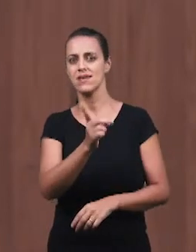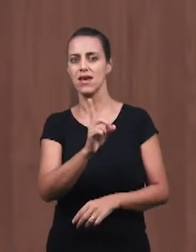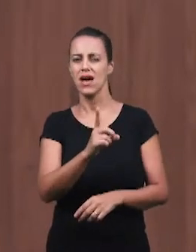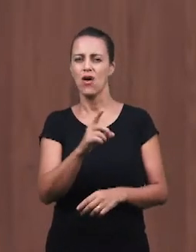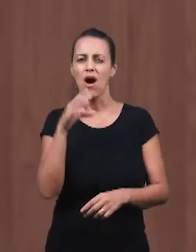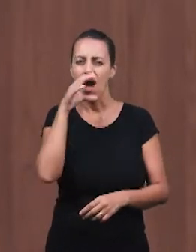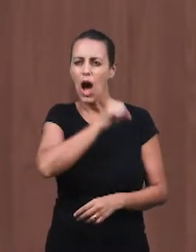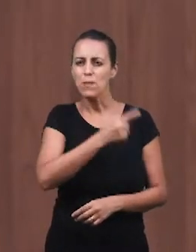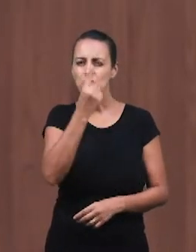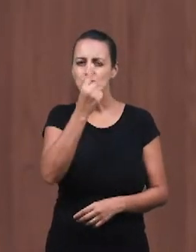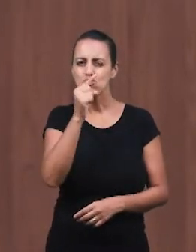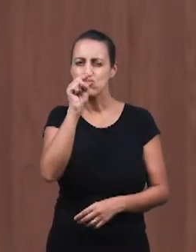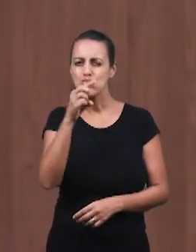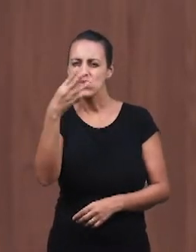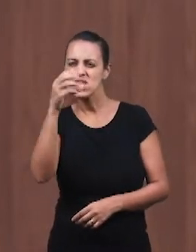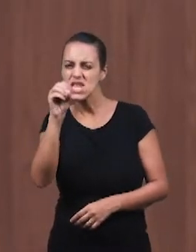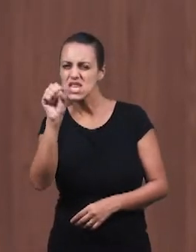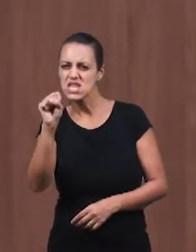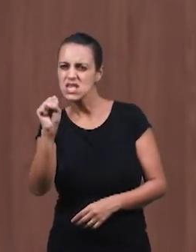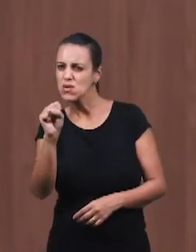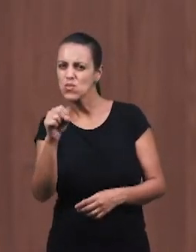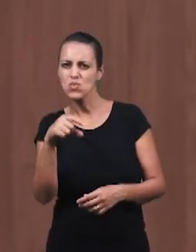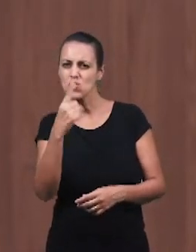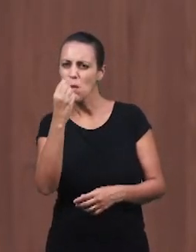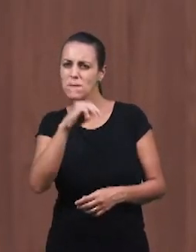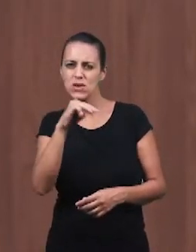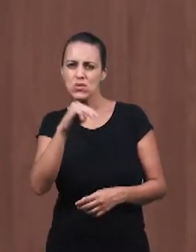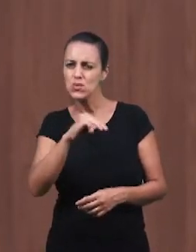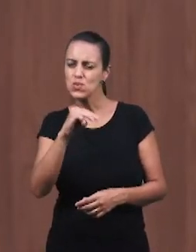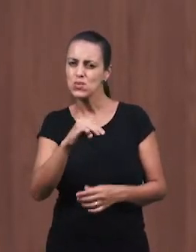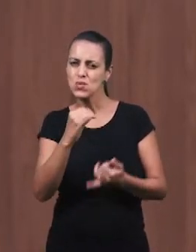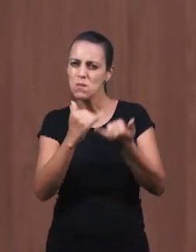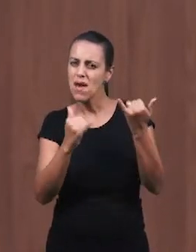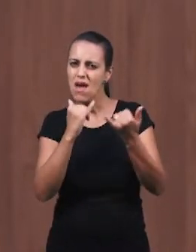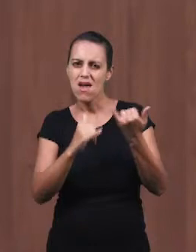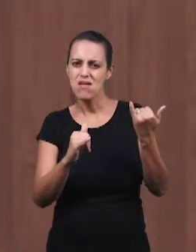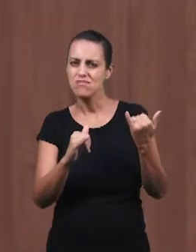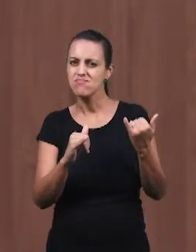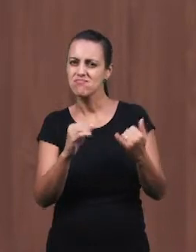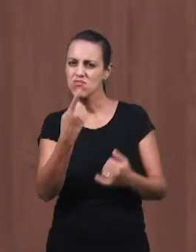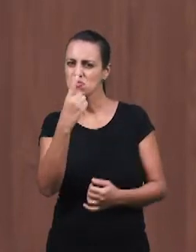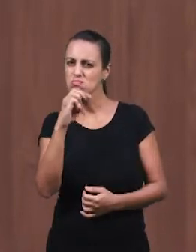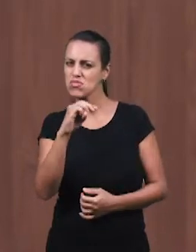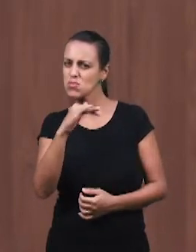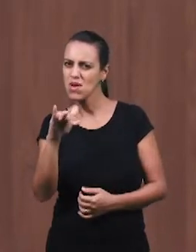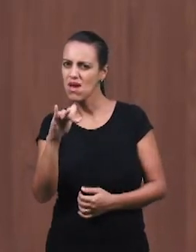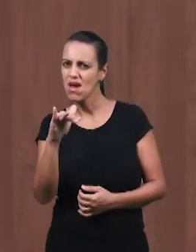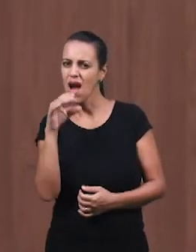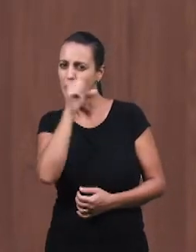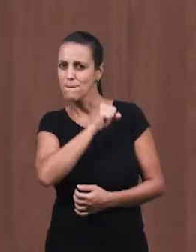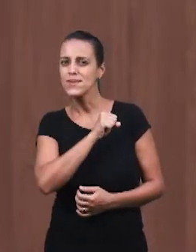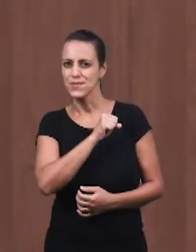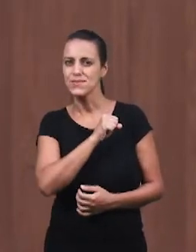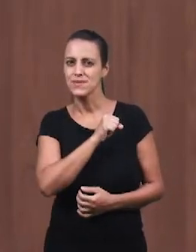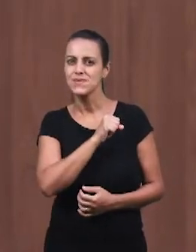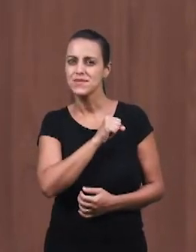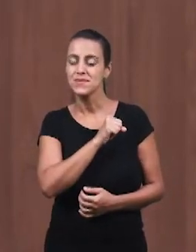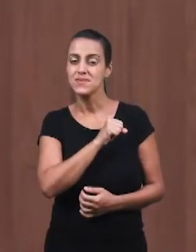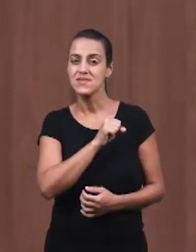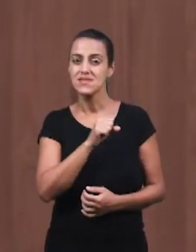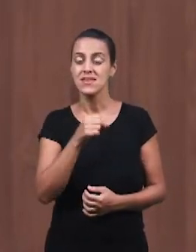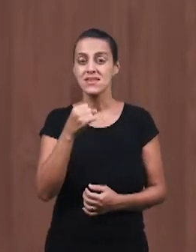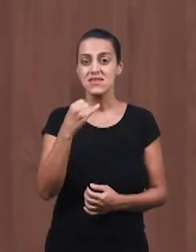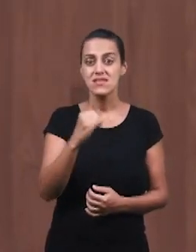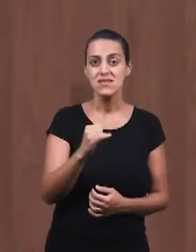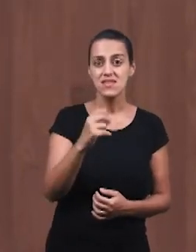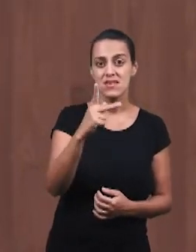máximo 1,5 minutos para dar uma resposta, sintetiza a resposta. E se você quiser, se o seu vídeo não foi apresentado